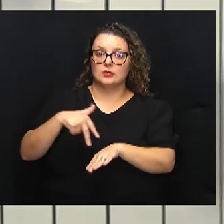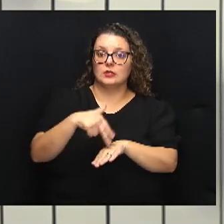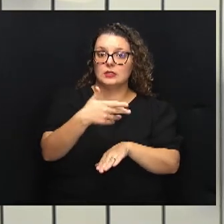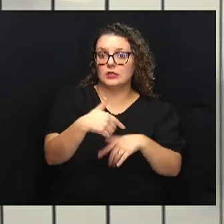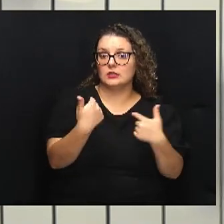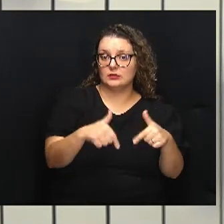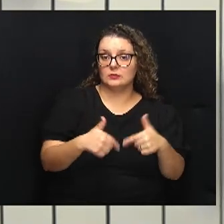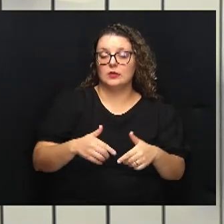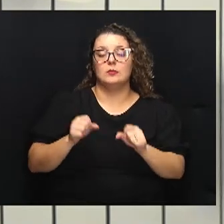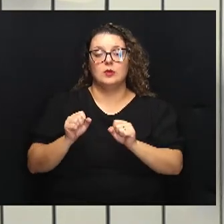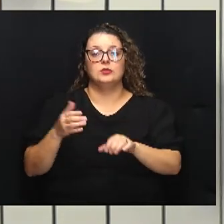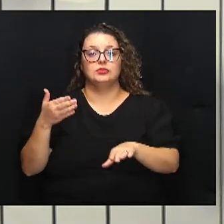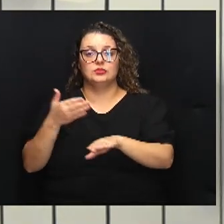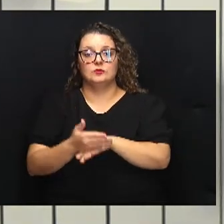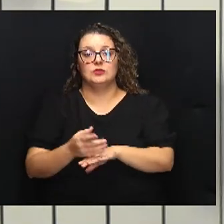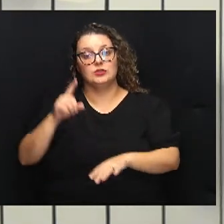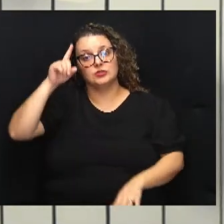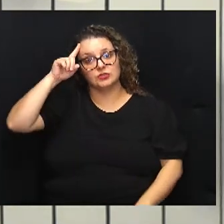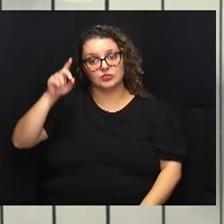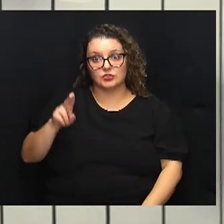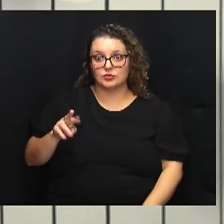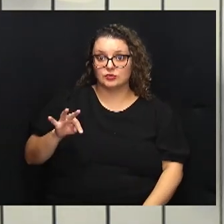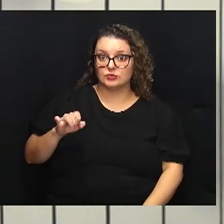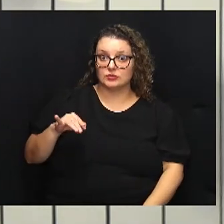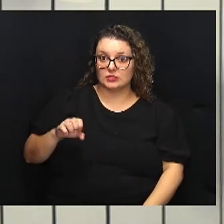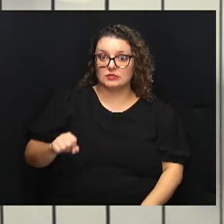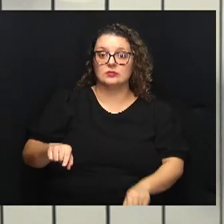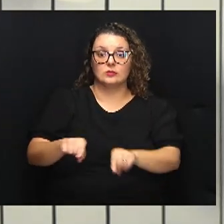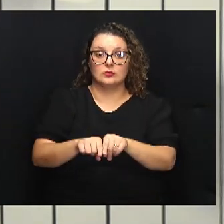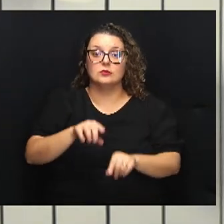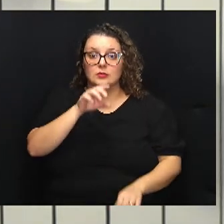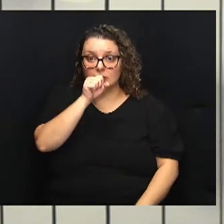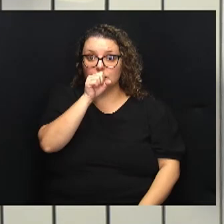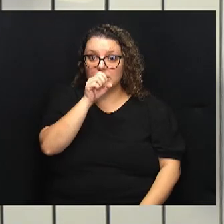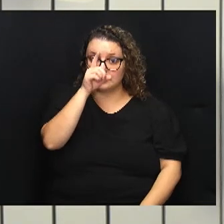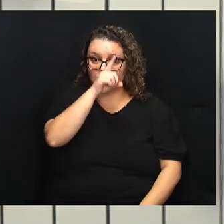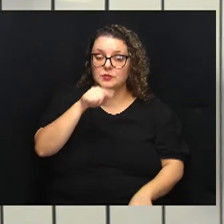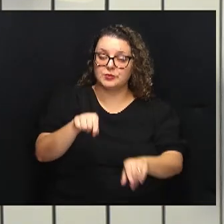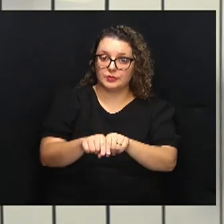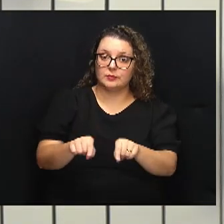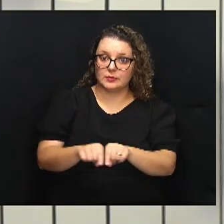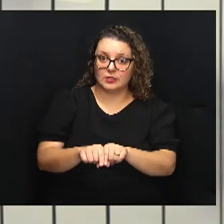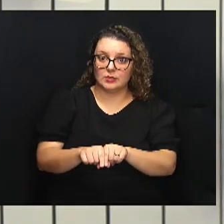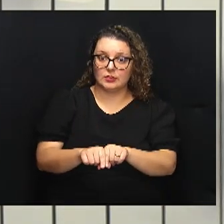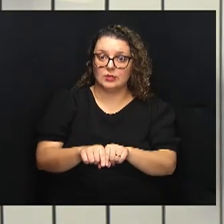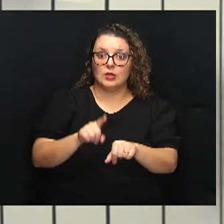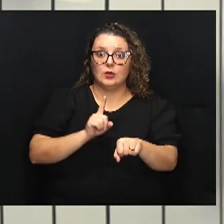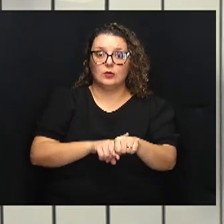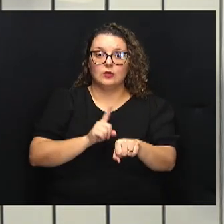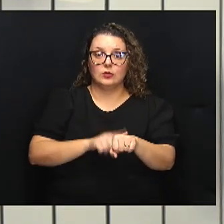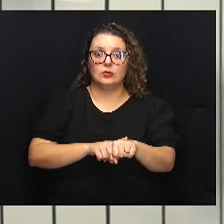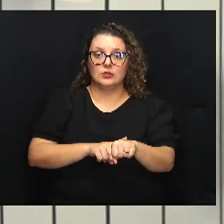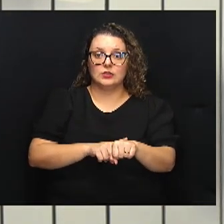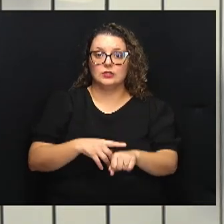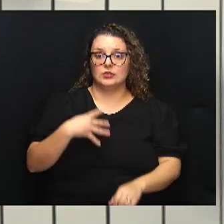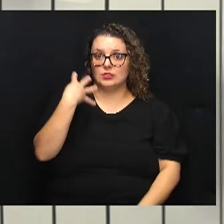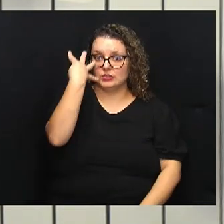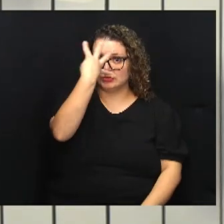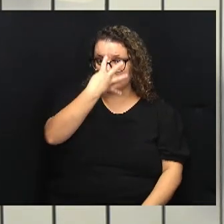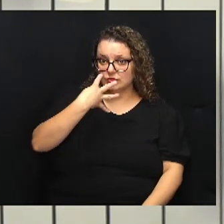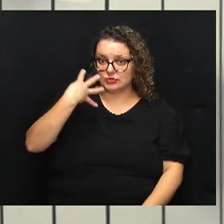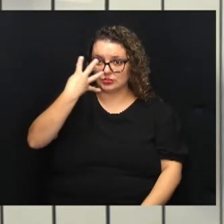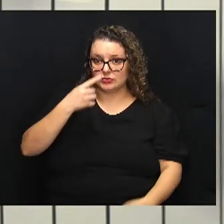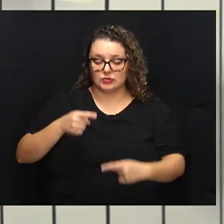possível participar tanto em dias úteis quanto nos fins de semana. Carga horária prevista é de 4